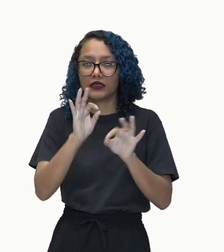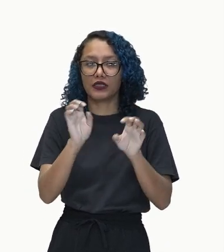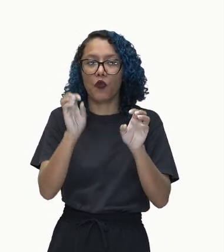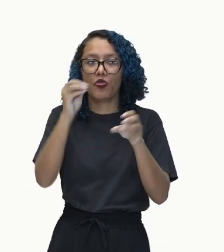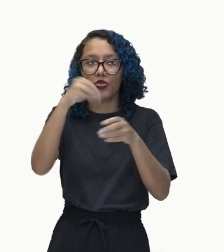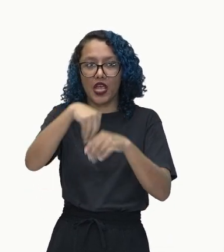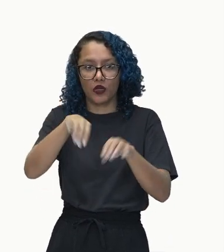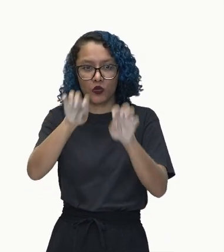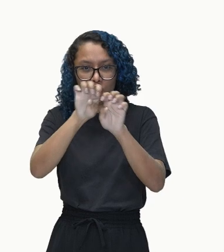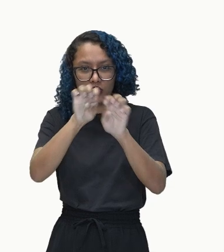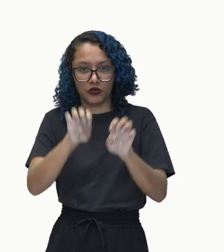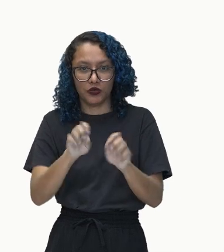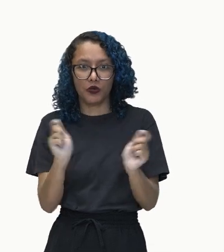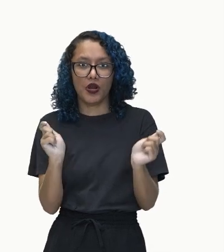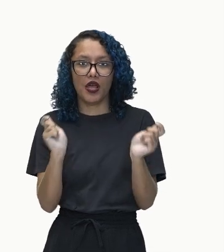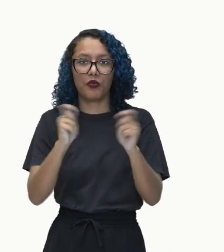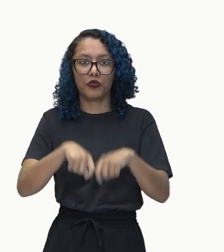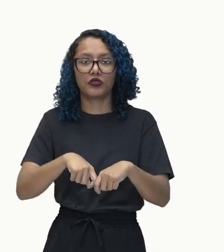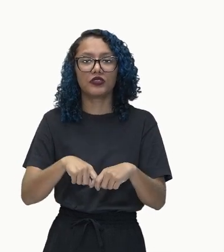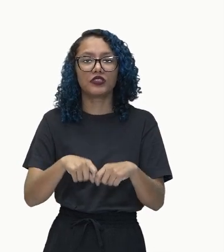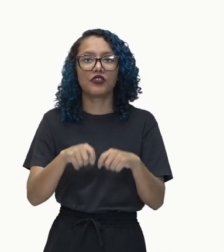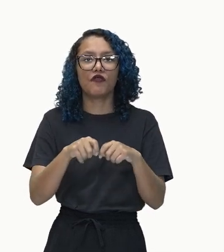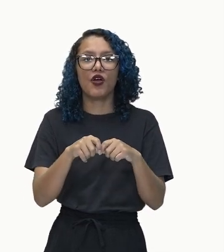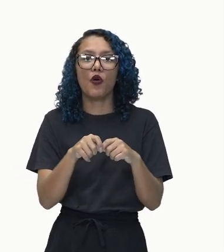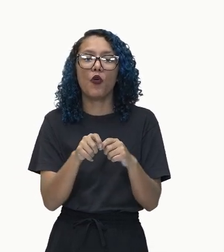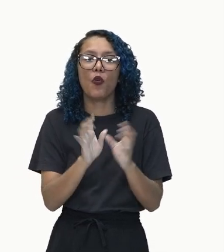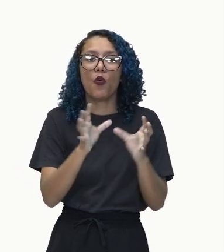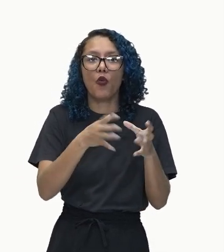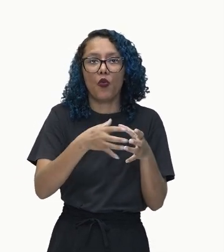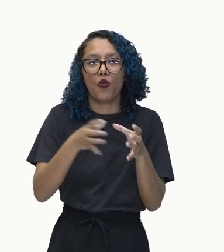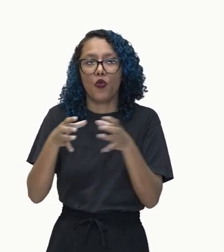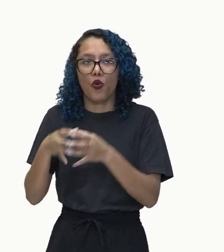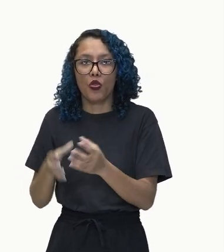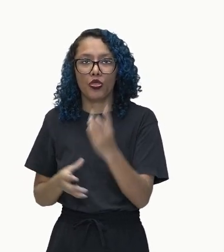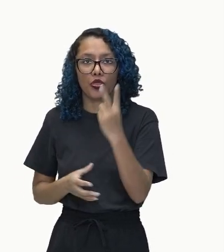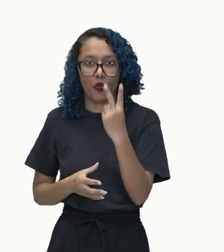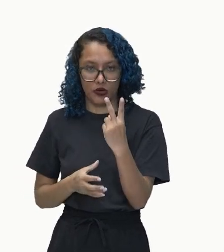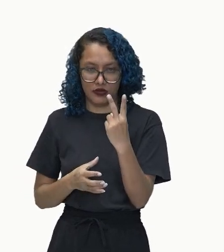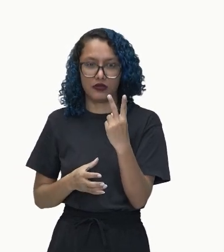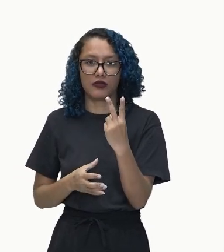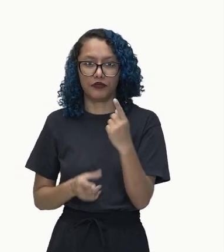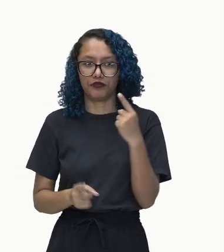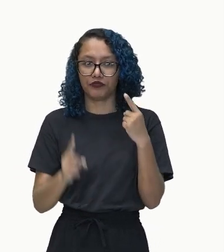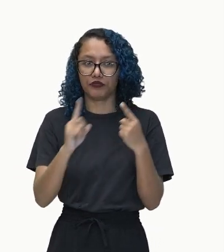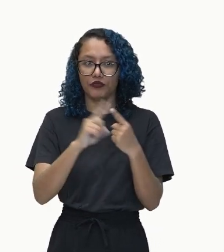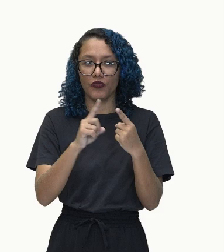ele admite 2 classificações gerais. Sujeito